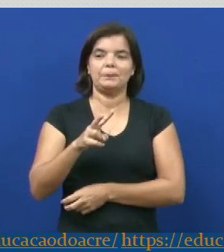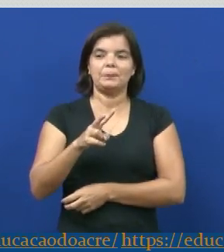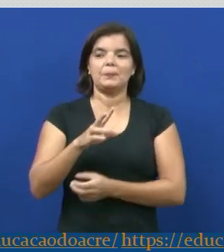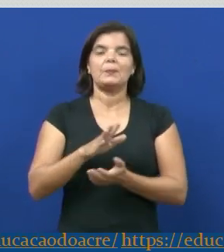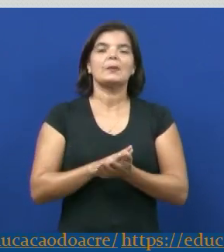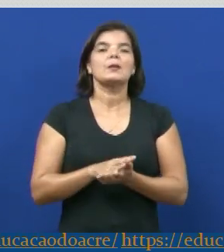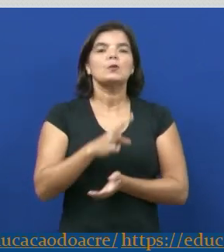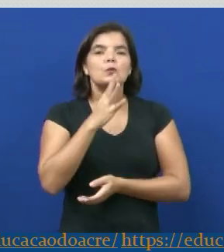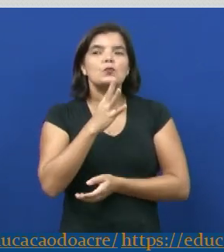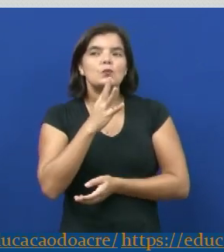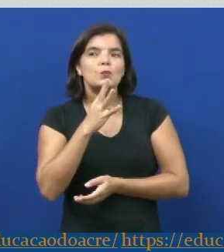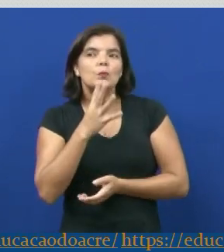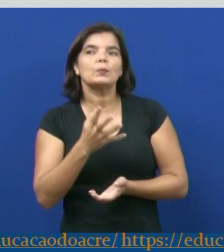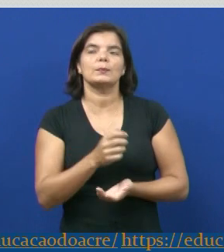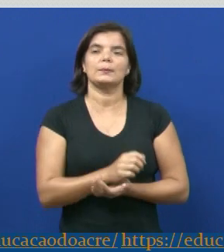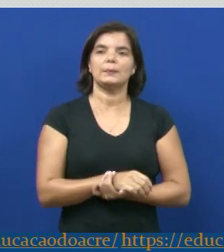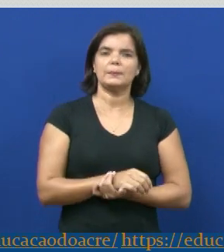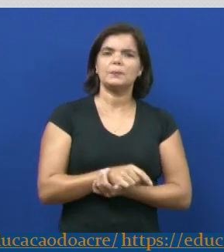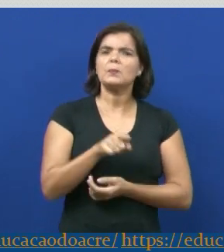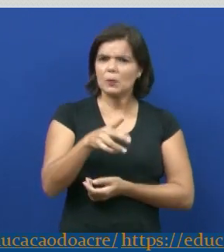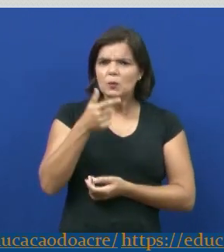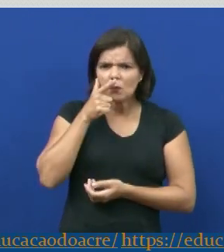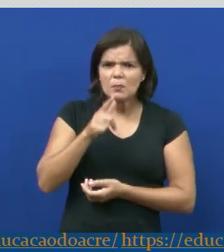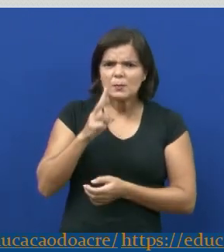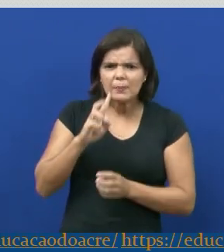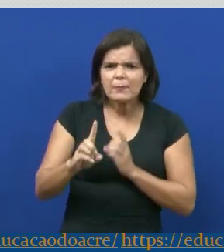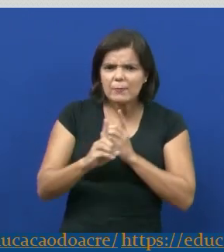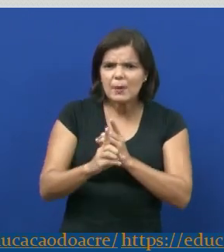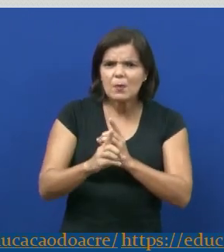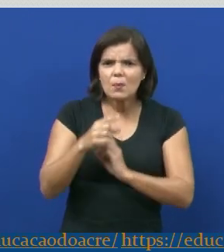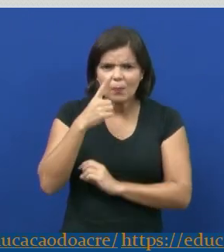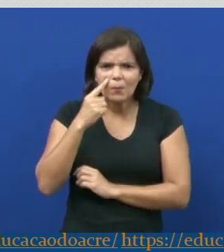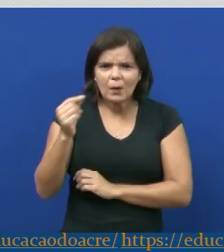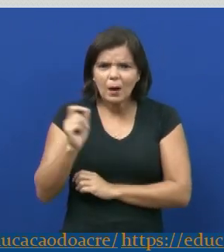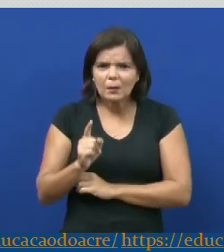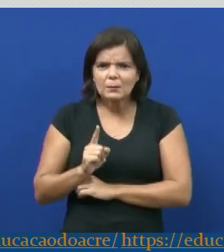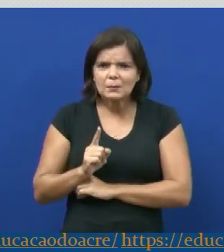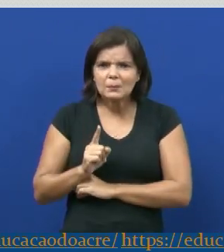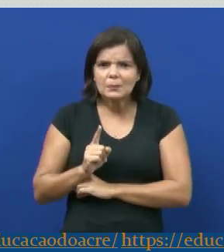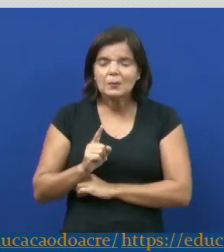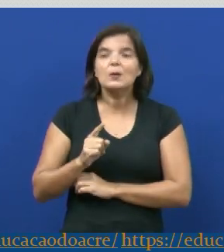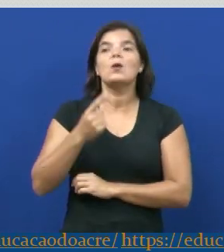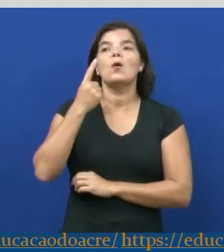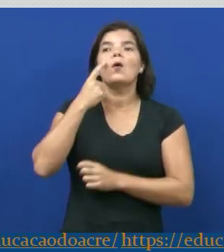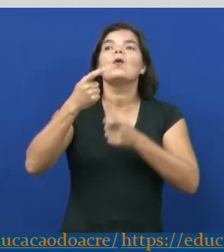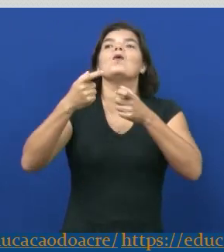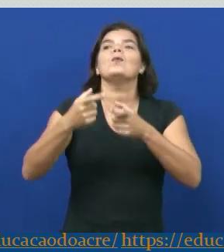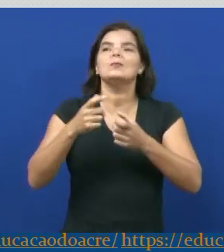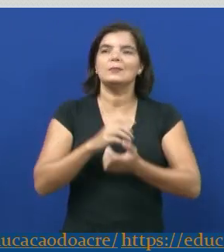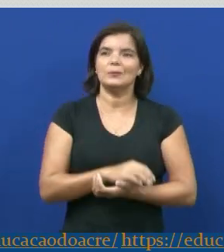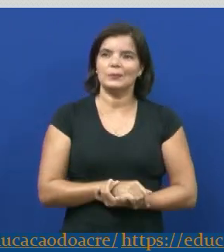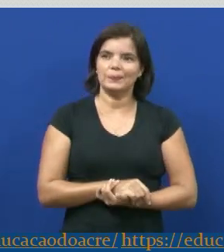de conhecer. Você conseguiu identificar o gato aí, aluno? Olha onde está o gato.